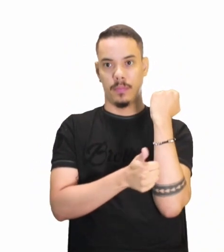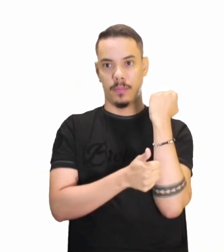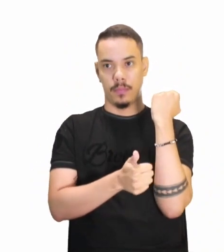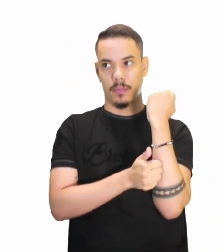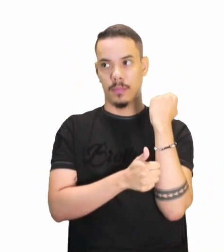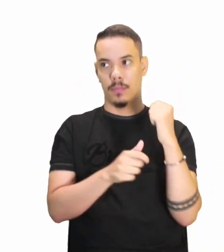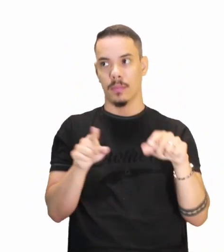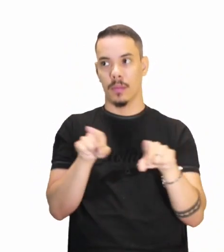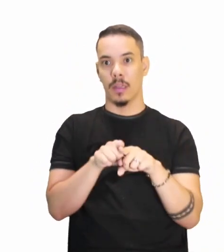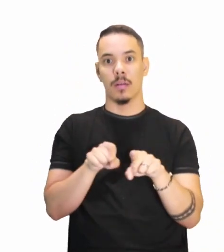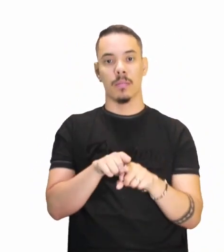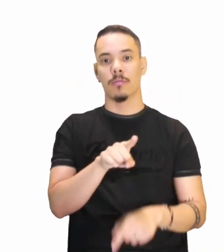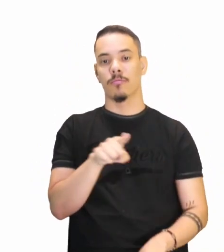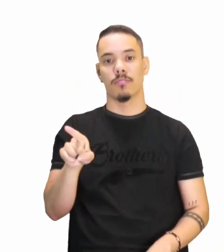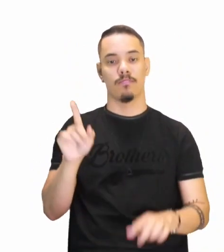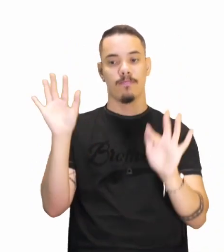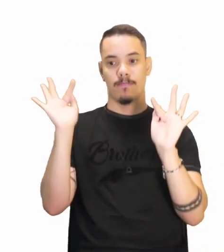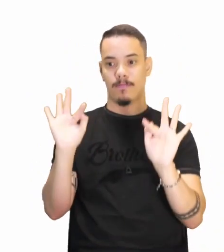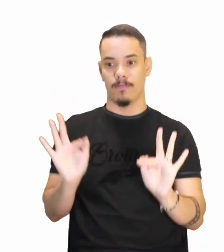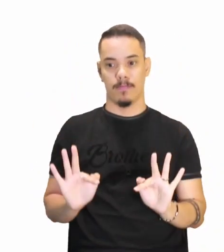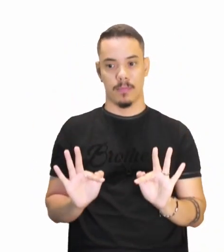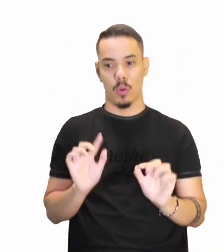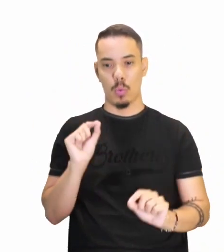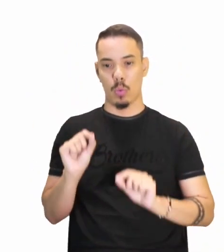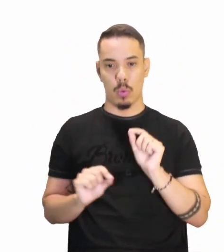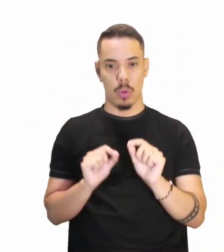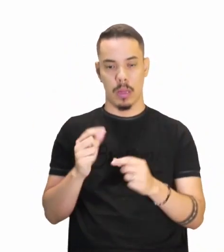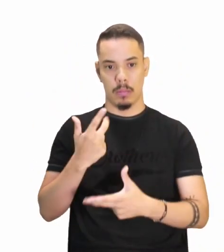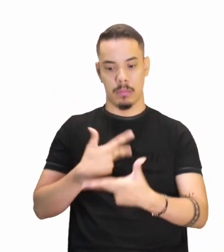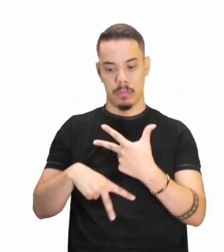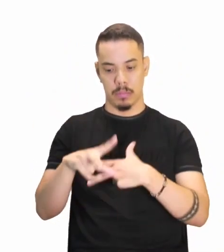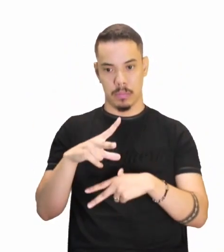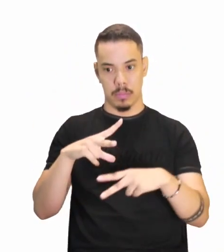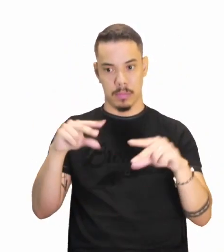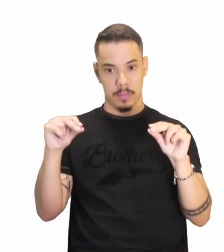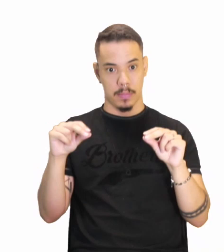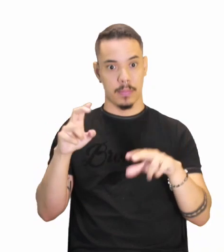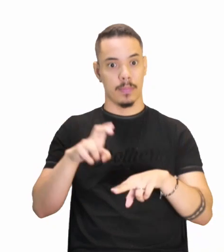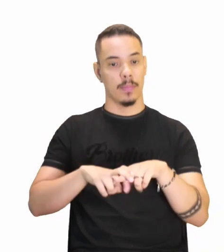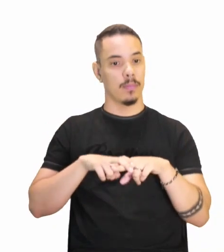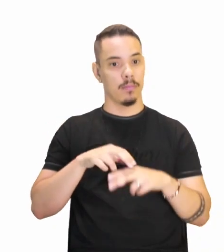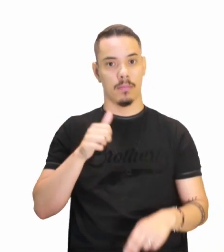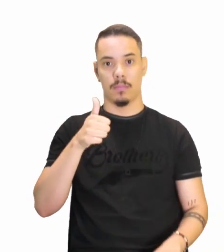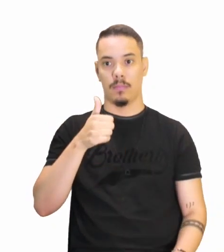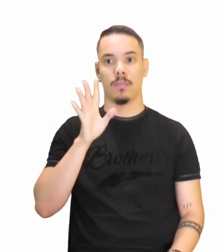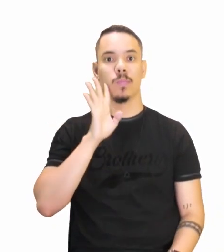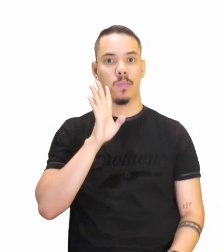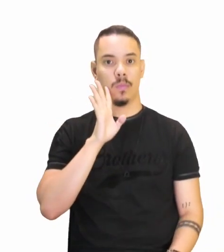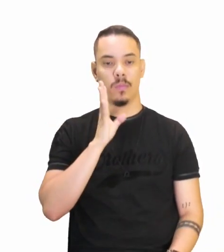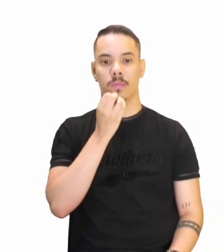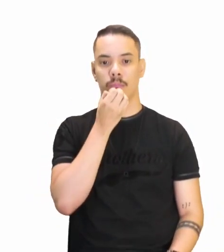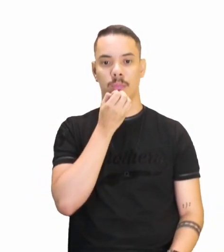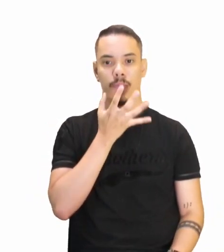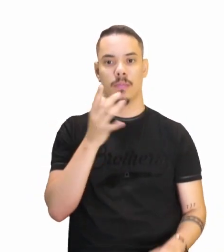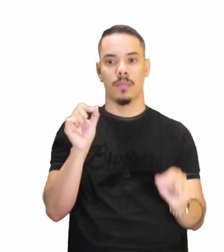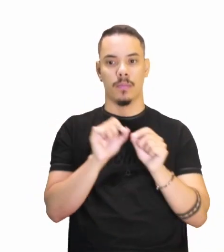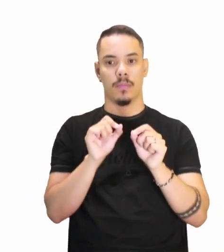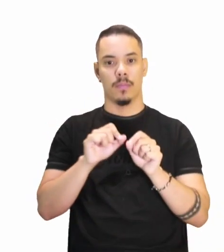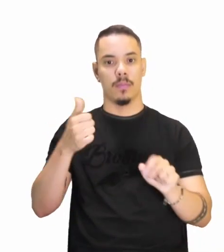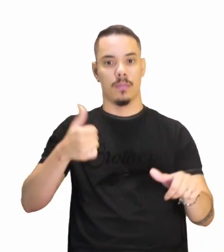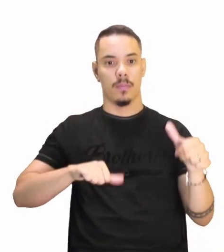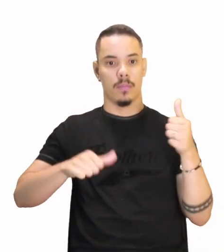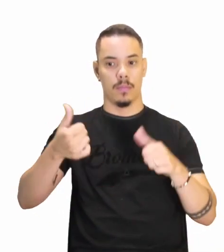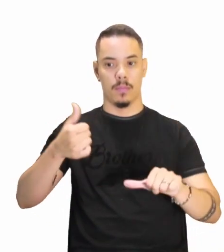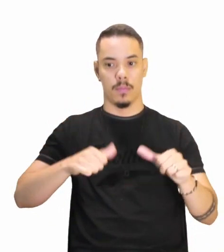eles ficaram felizes com que com presente então aqui tá bem bacana para você fazer análise então